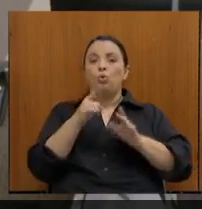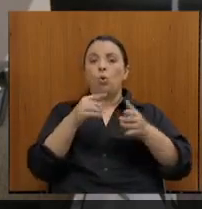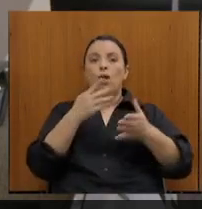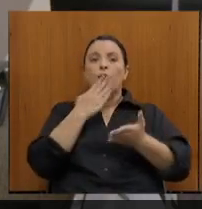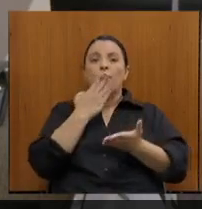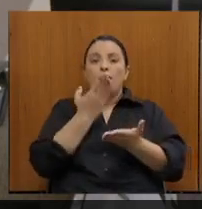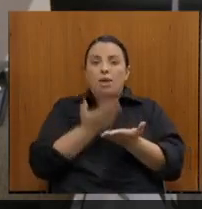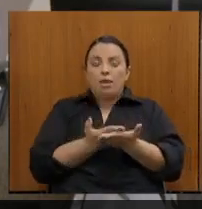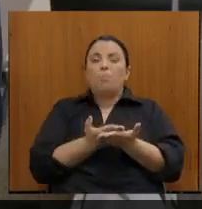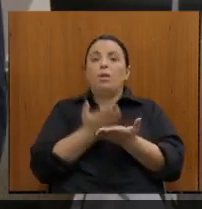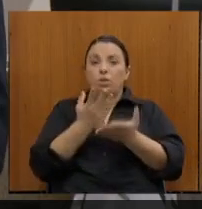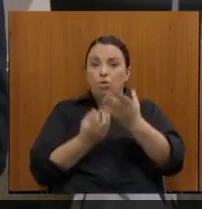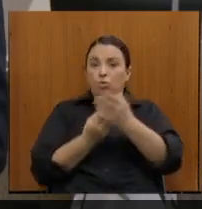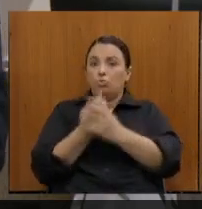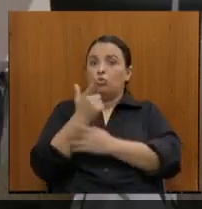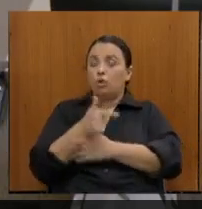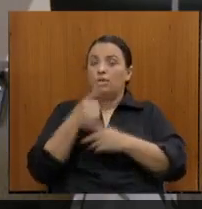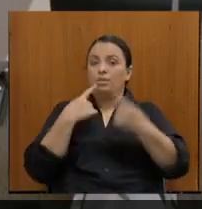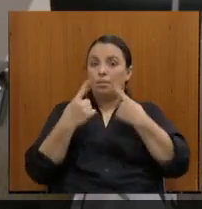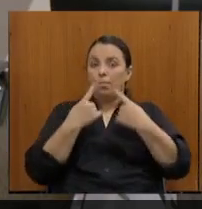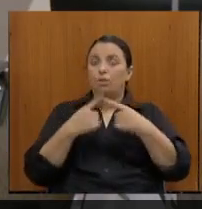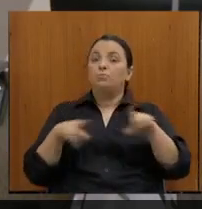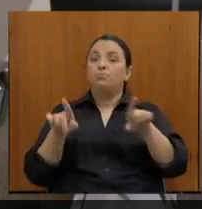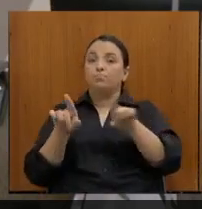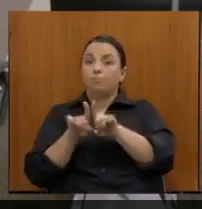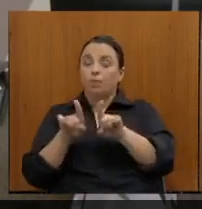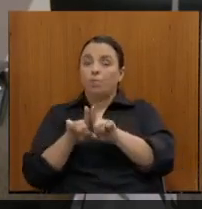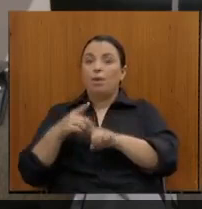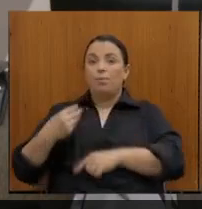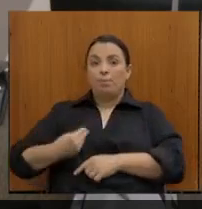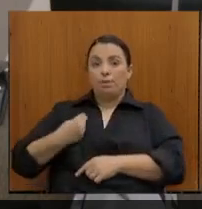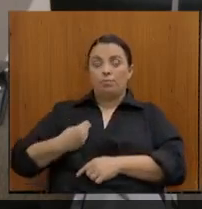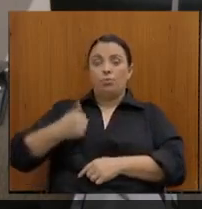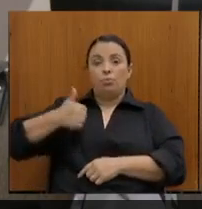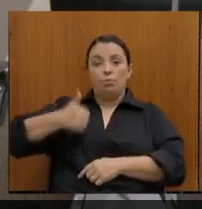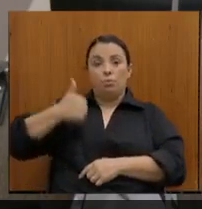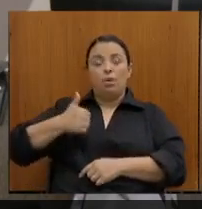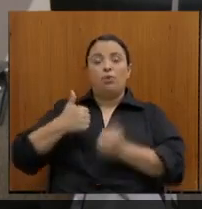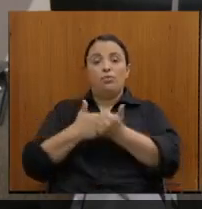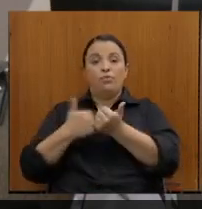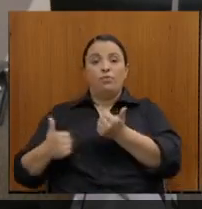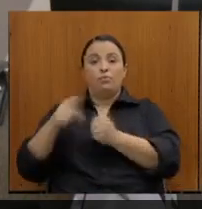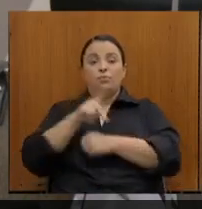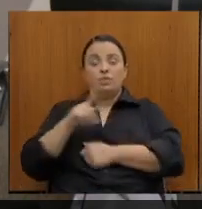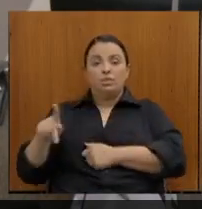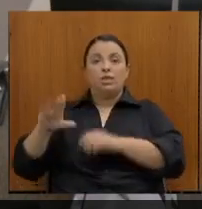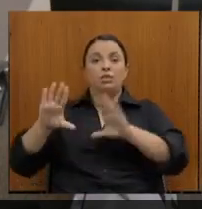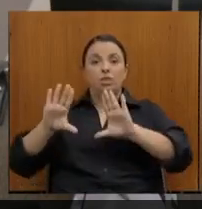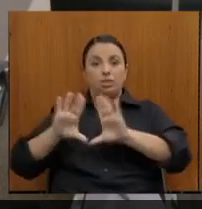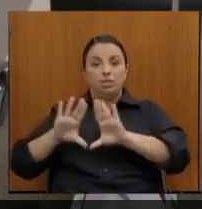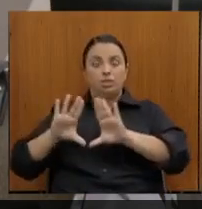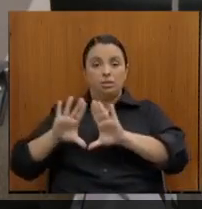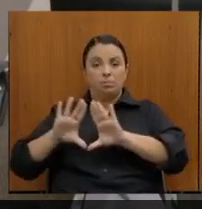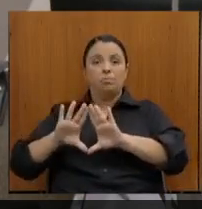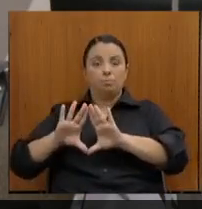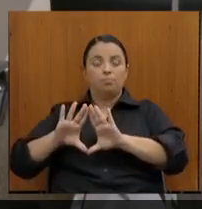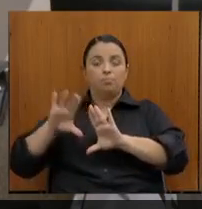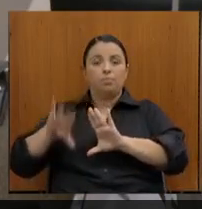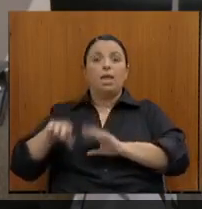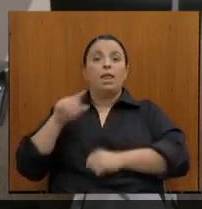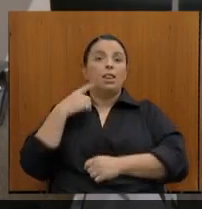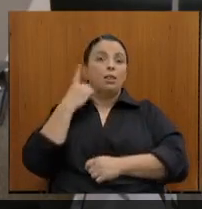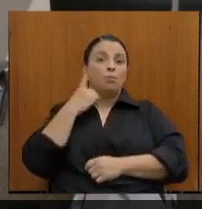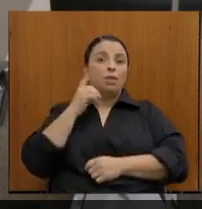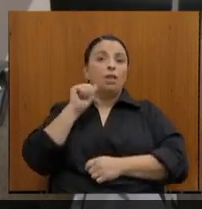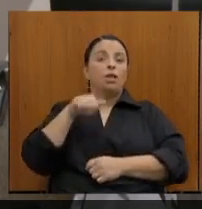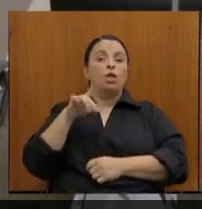e também com a participação do 1º vice-presidente da Assembleia Legislativa de Minas Gerais Deputado Antonio Carlos